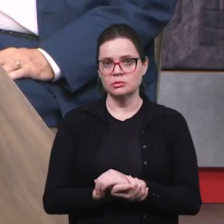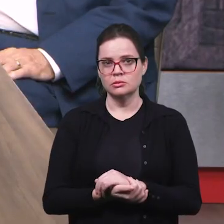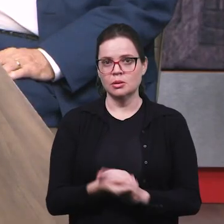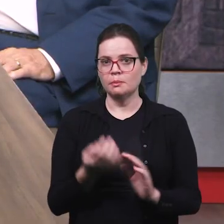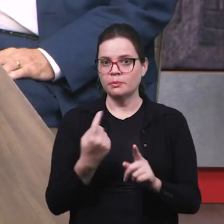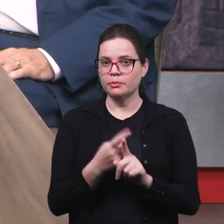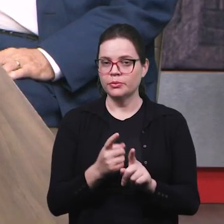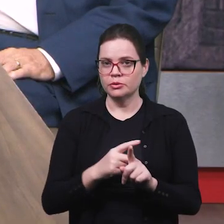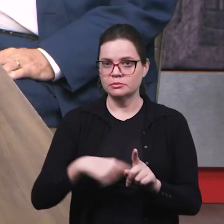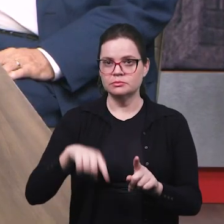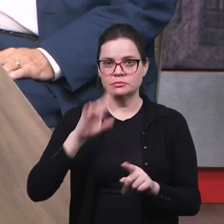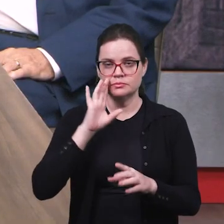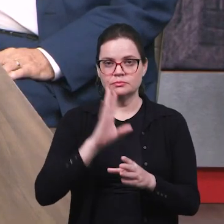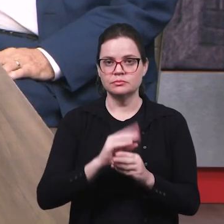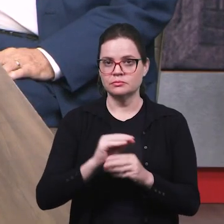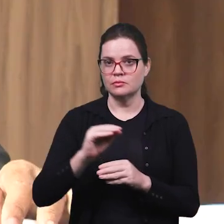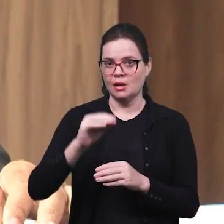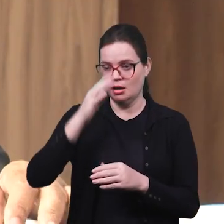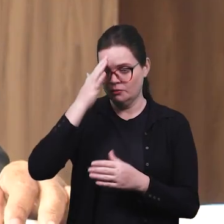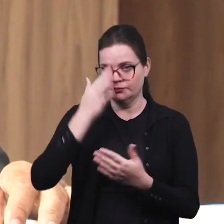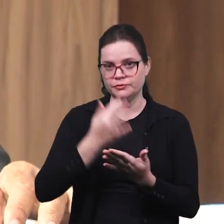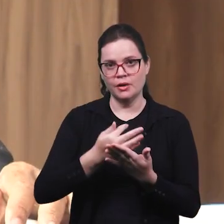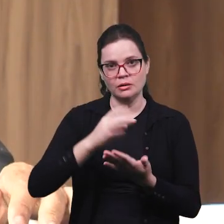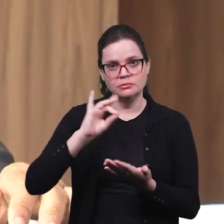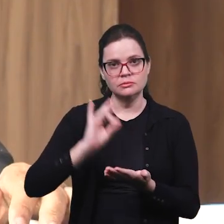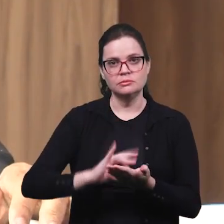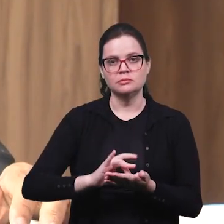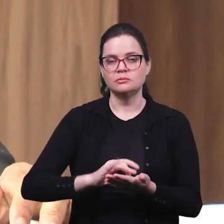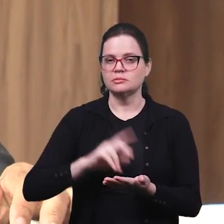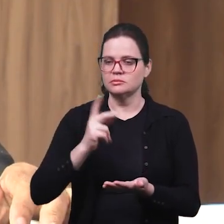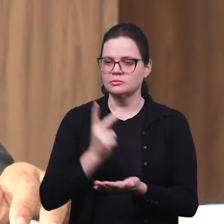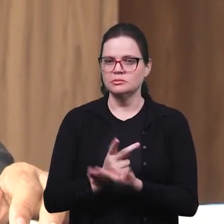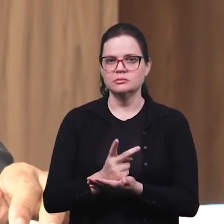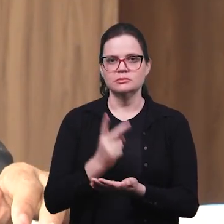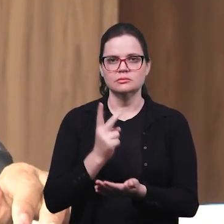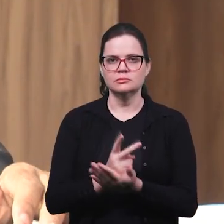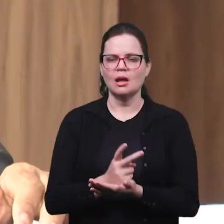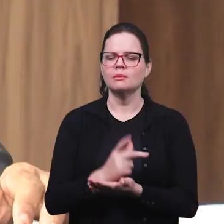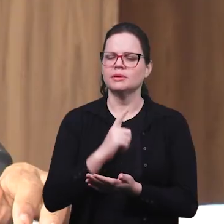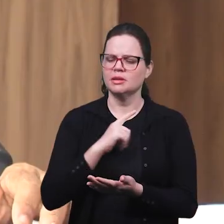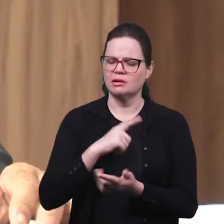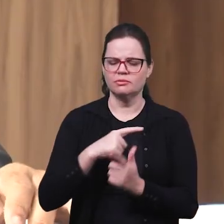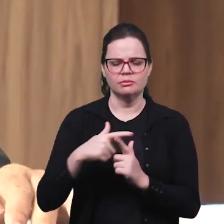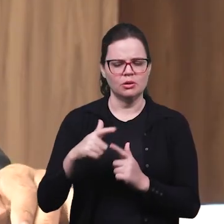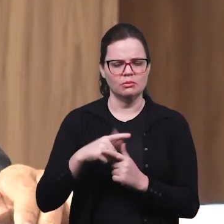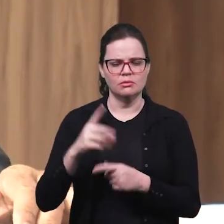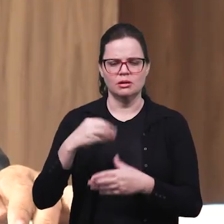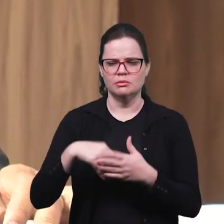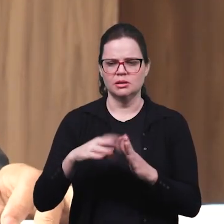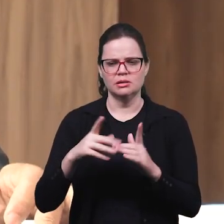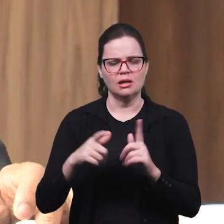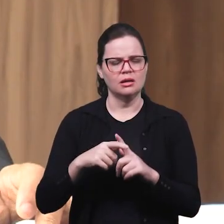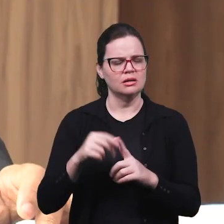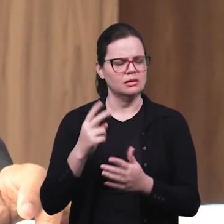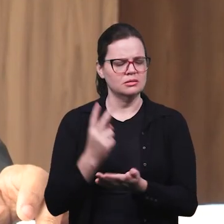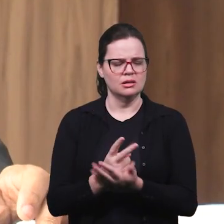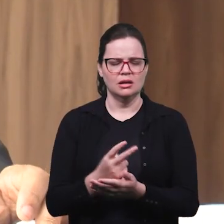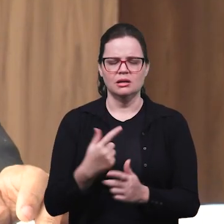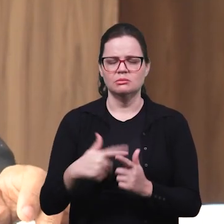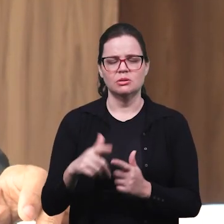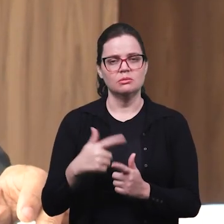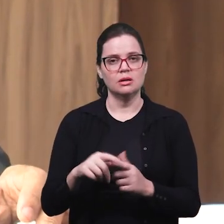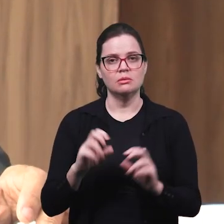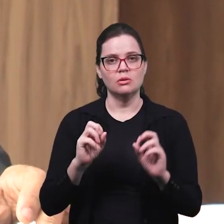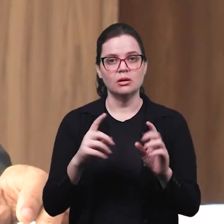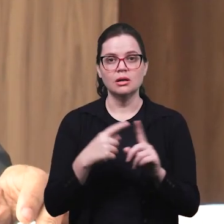na comunidade, na fé, sempre tiveram pessoas, tiveram problemas. A pessoa tem que conviver com isso. Você quer